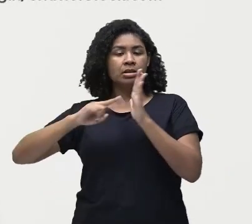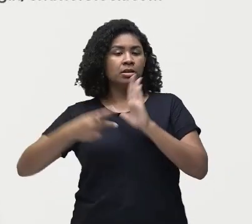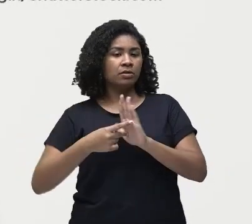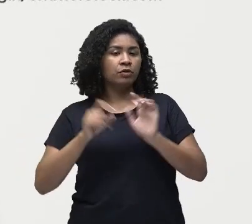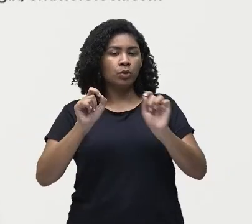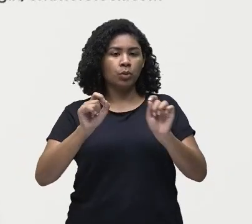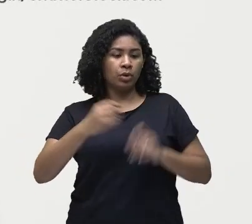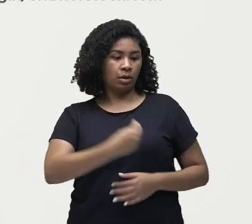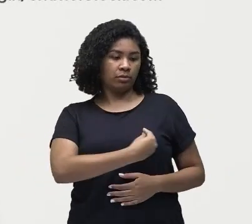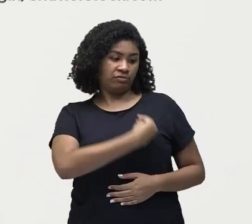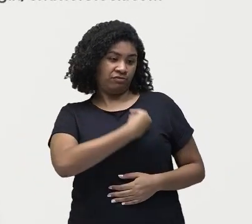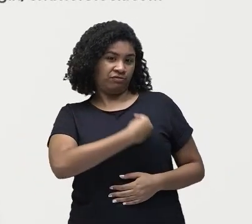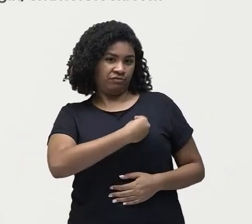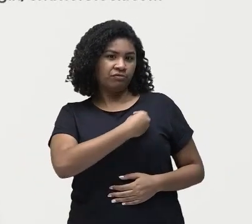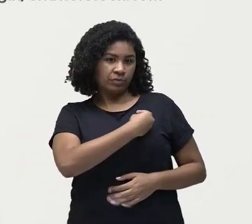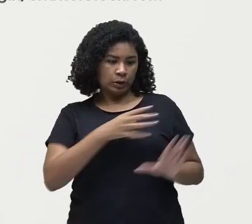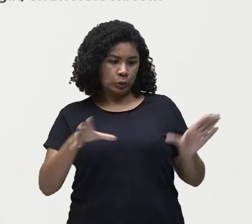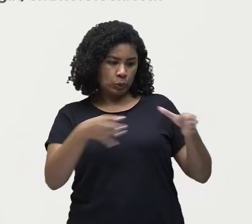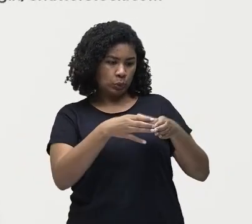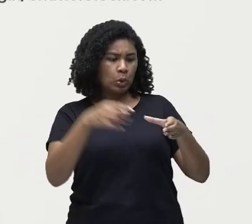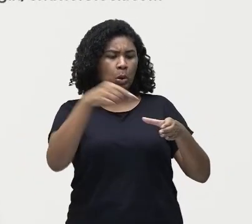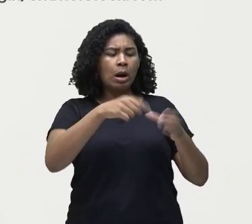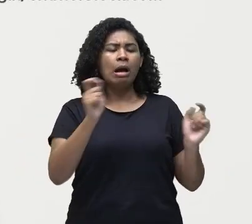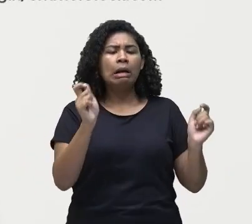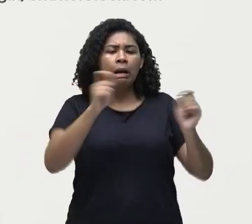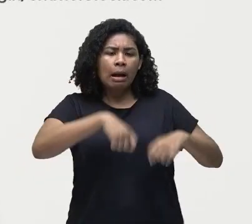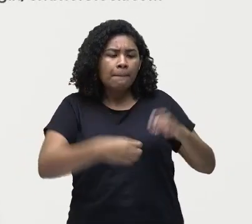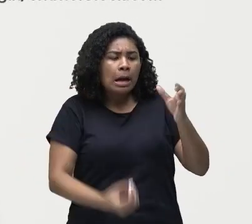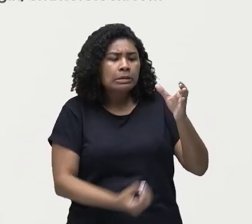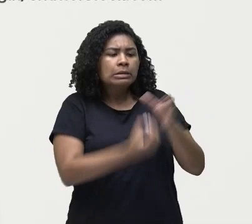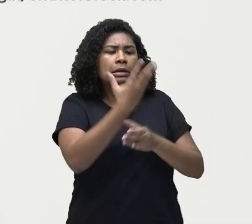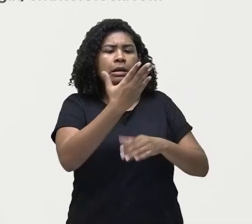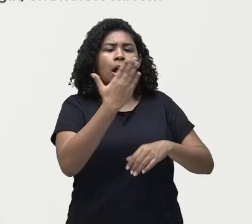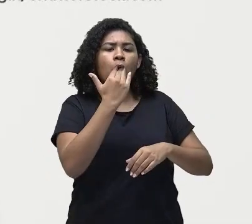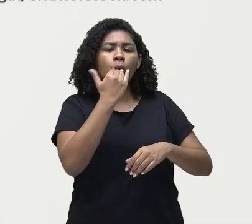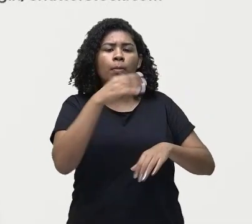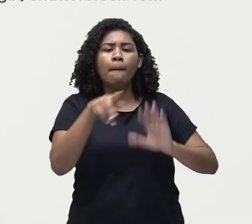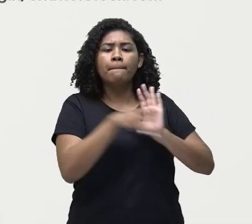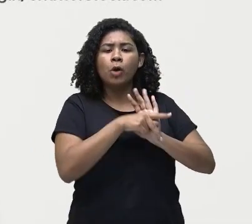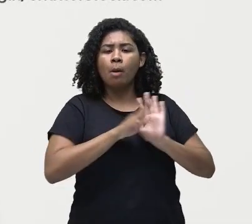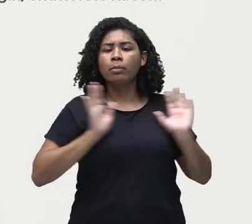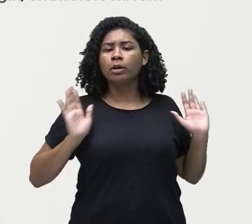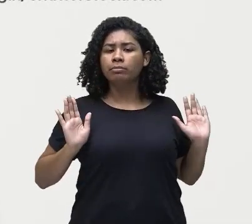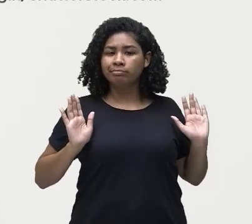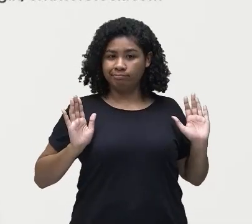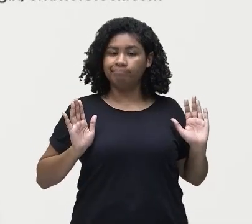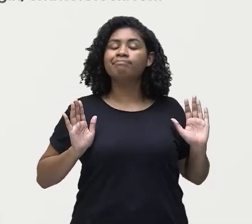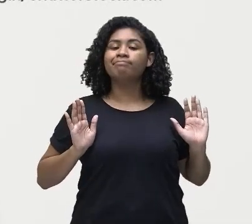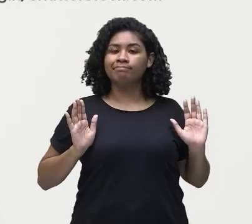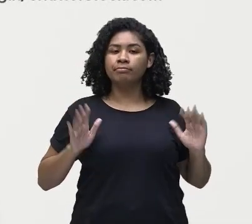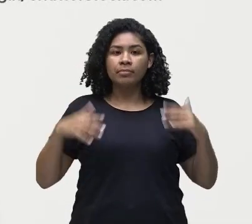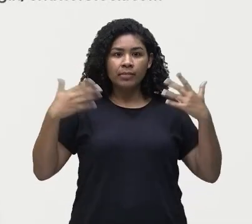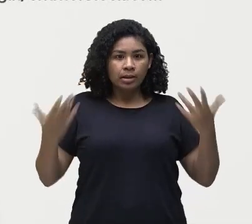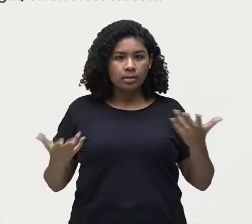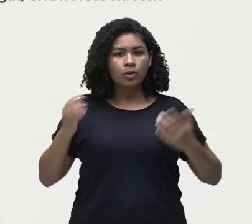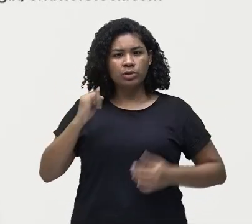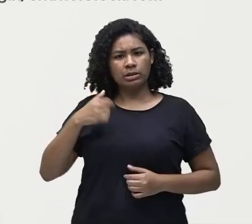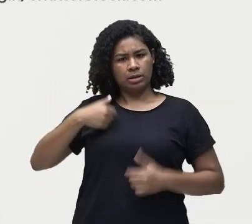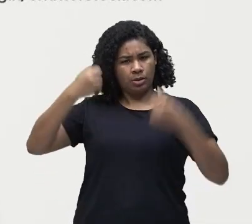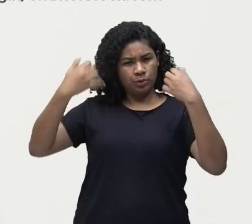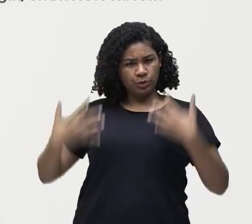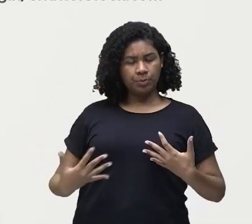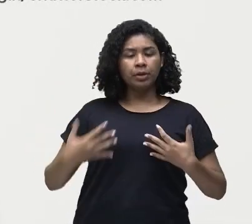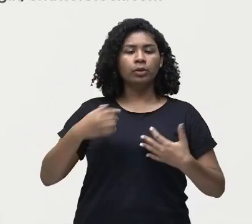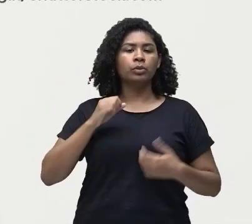são capazes de produzir o seu próprio alimento. Então, quando eu digo que um ser